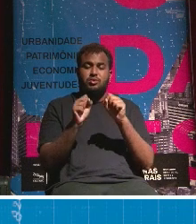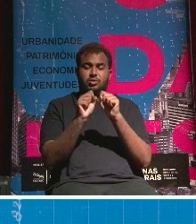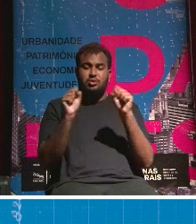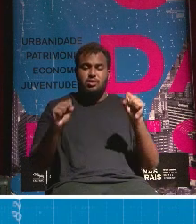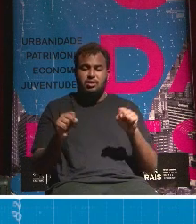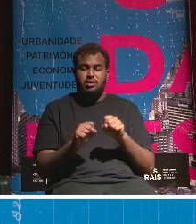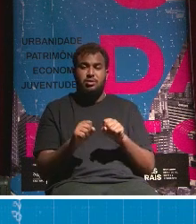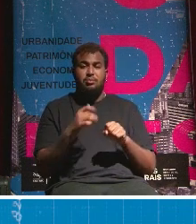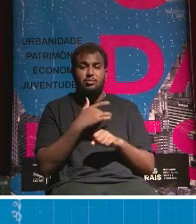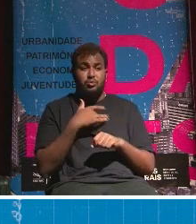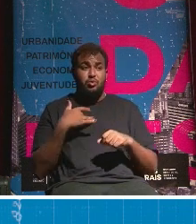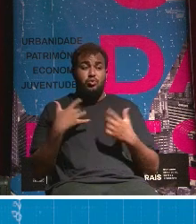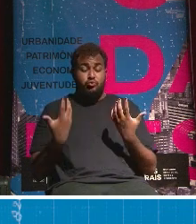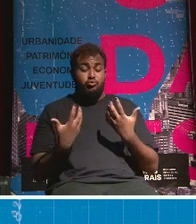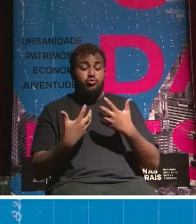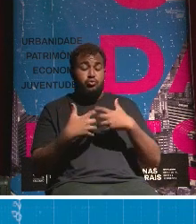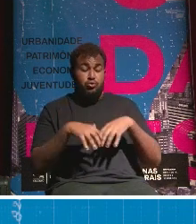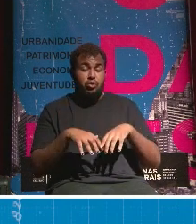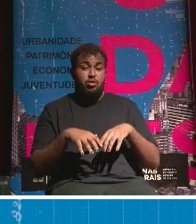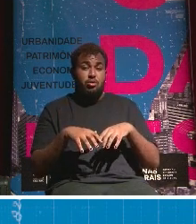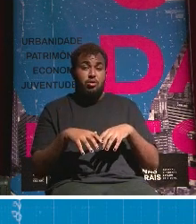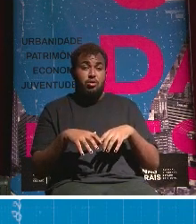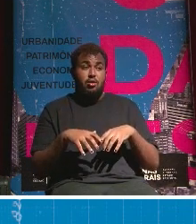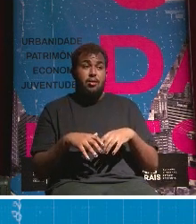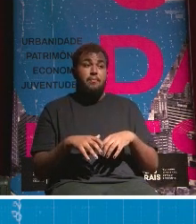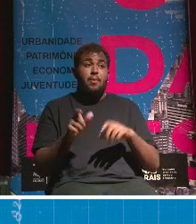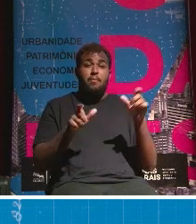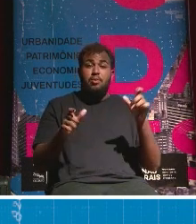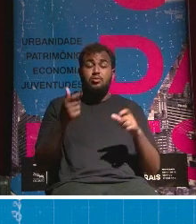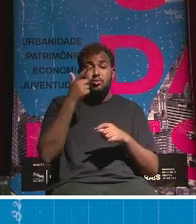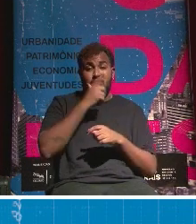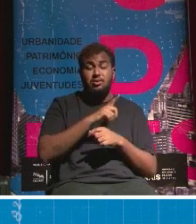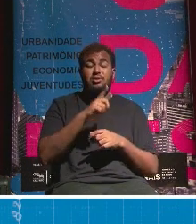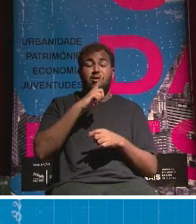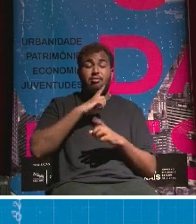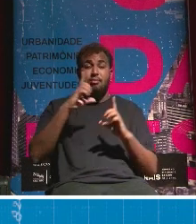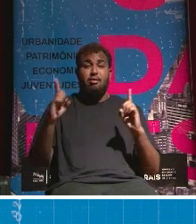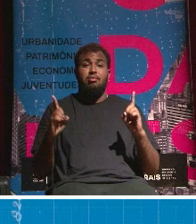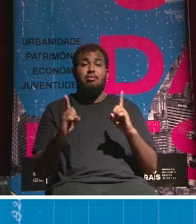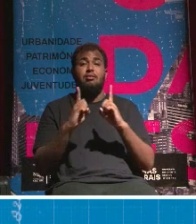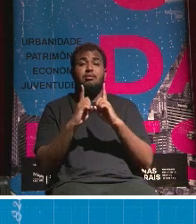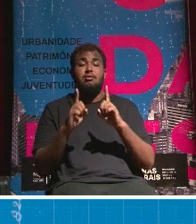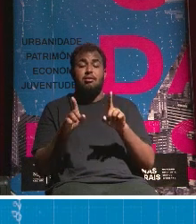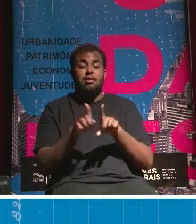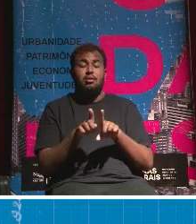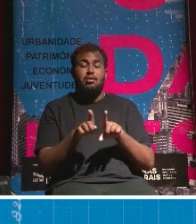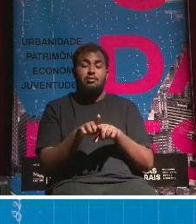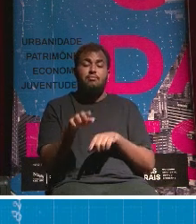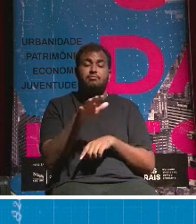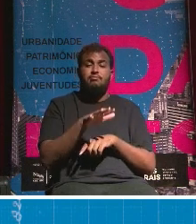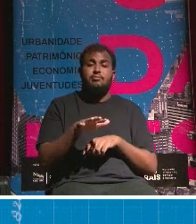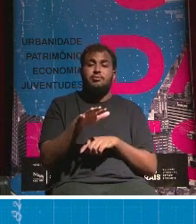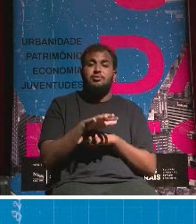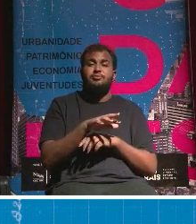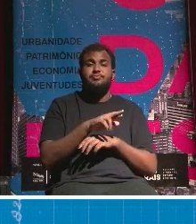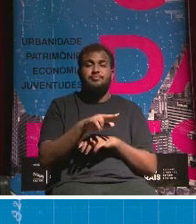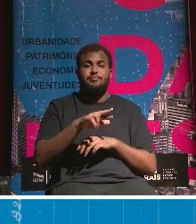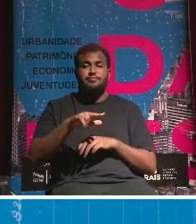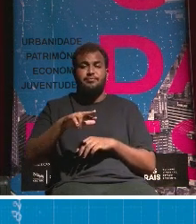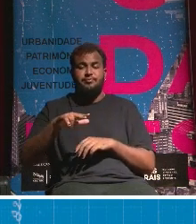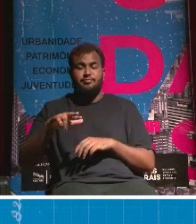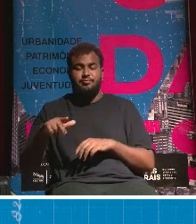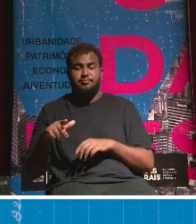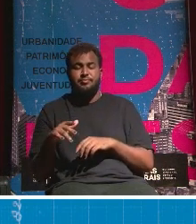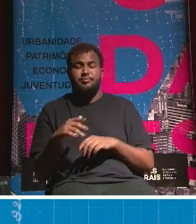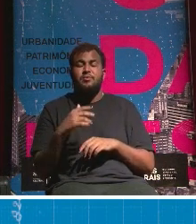para que a pessoa consiga ter um atendimento, isso em diferentes áreas e diferentes setores. Ela